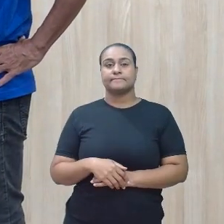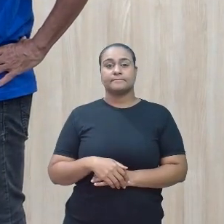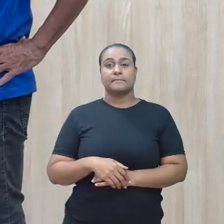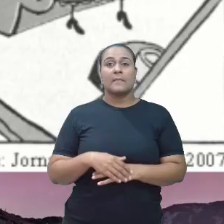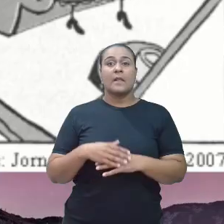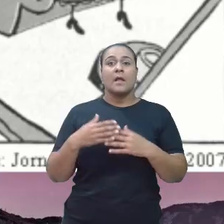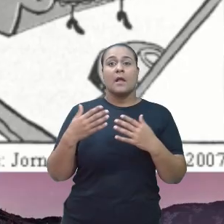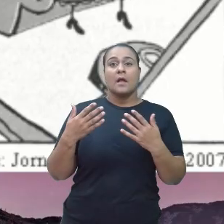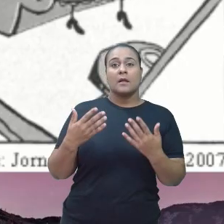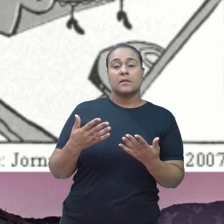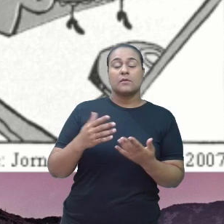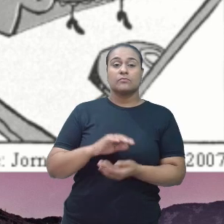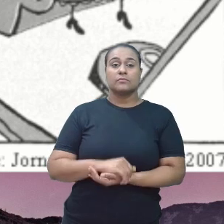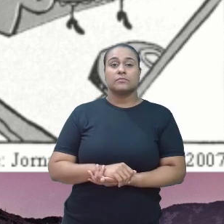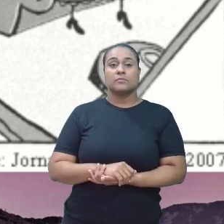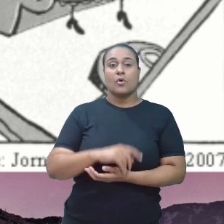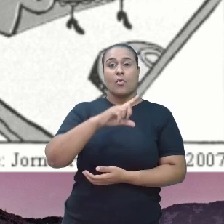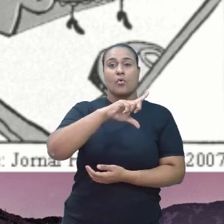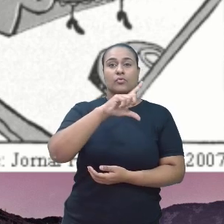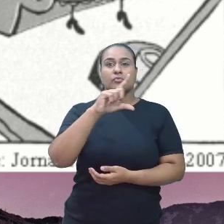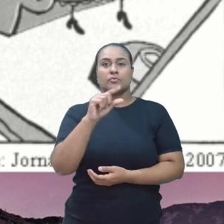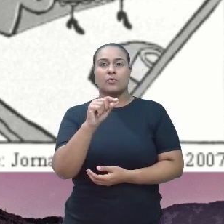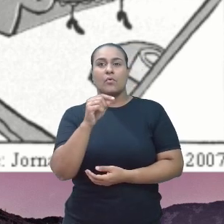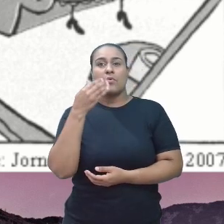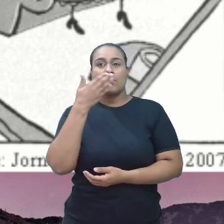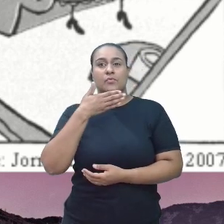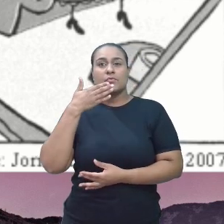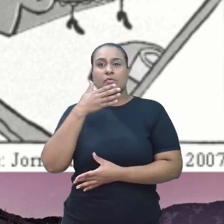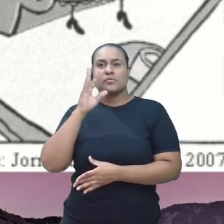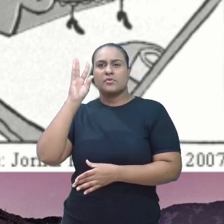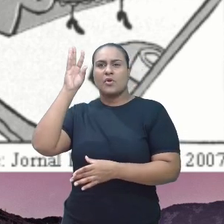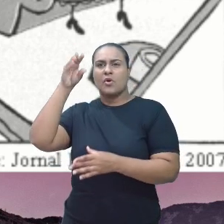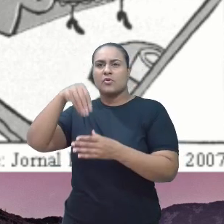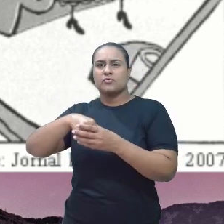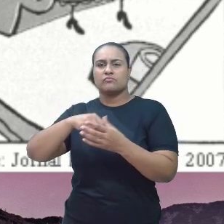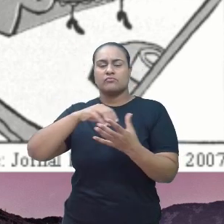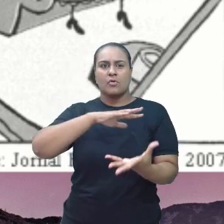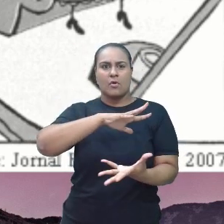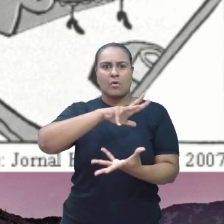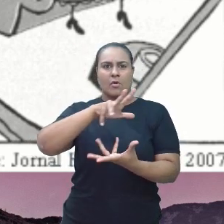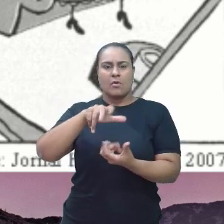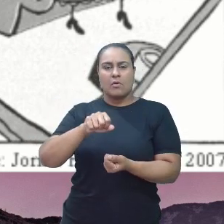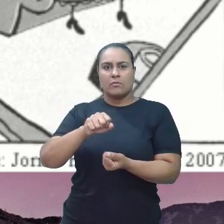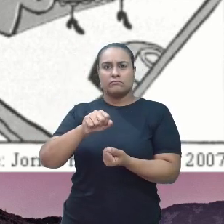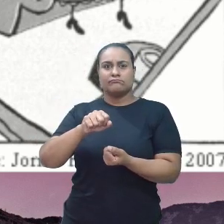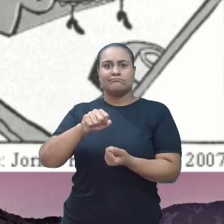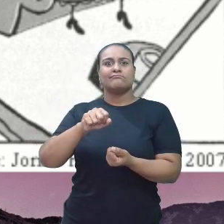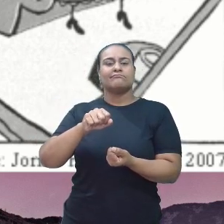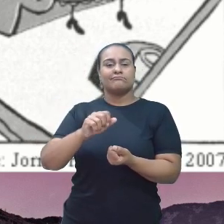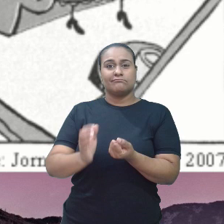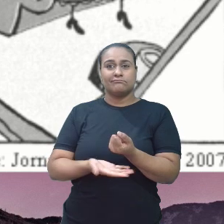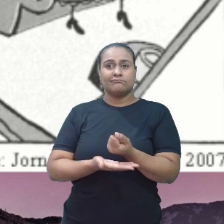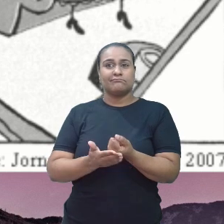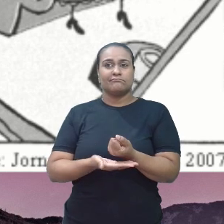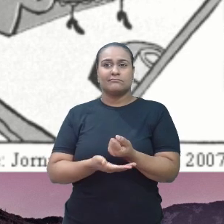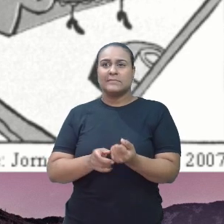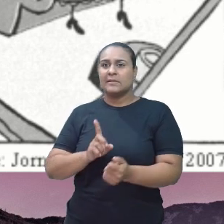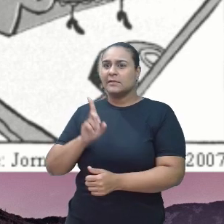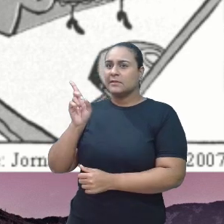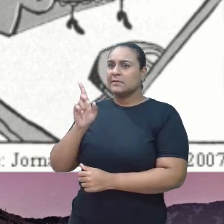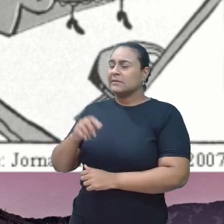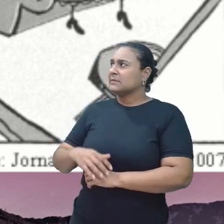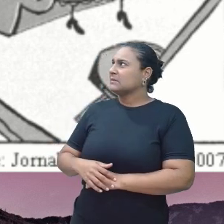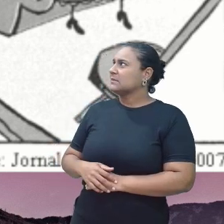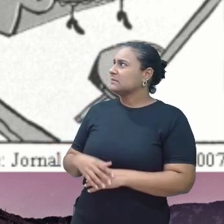Segundo os satélites, os doces estão escondidos no hemisfério sul, latitude e longitude 37. Mossoró, Brasil, Rua das